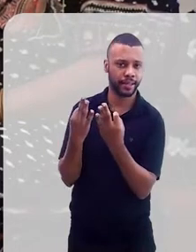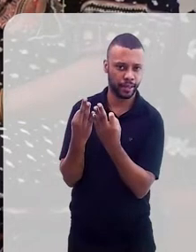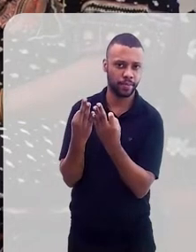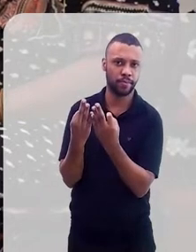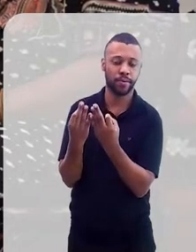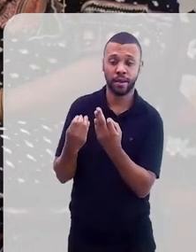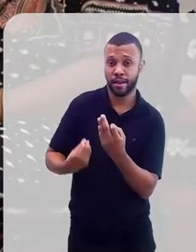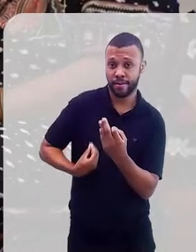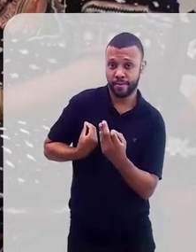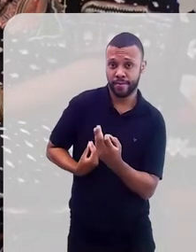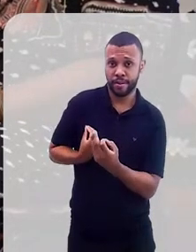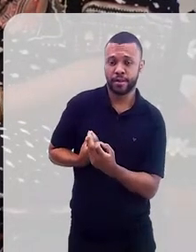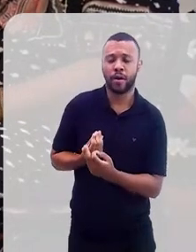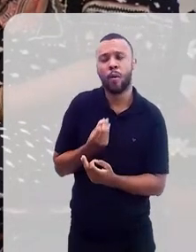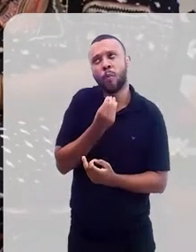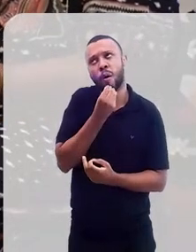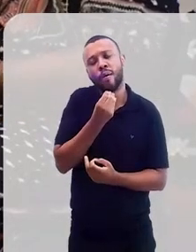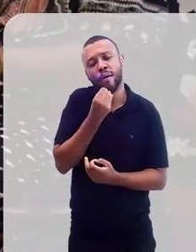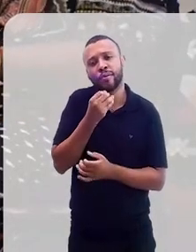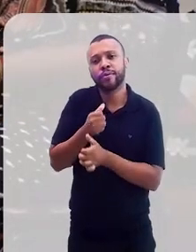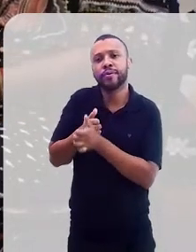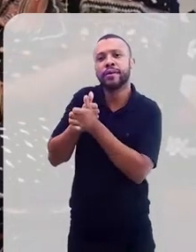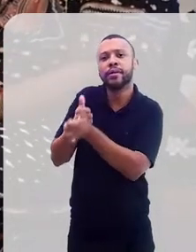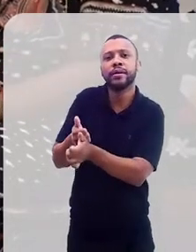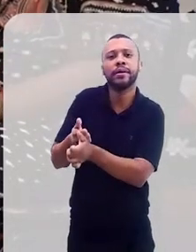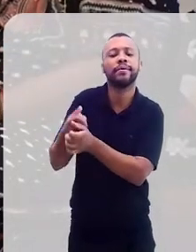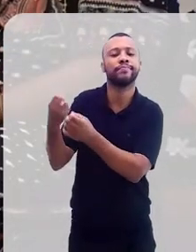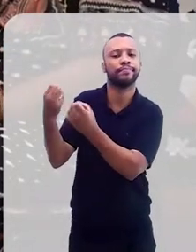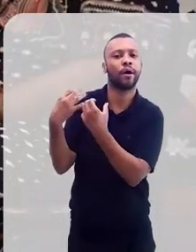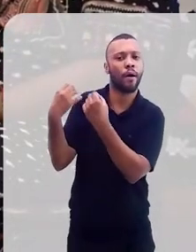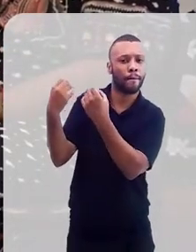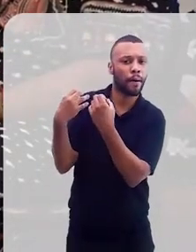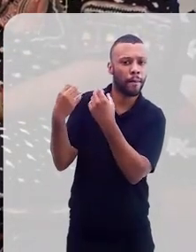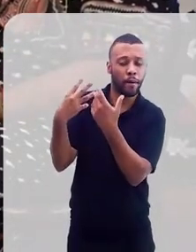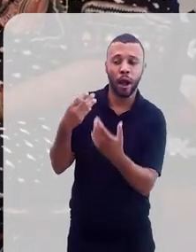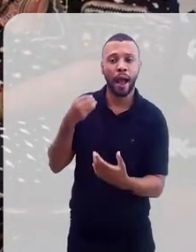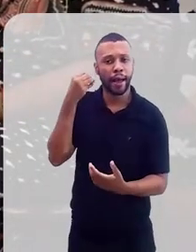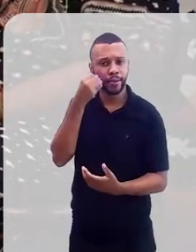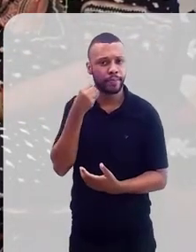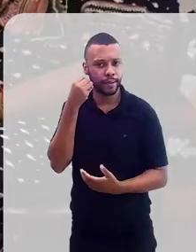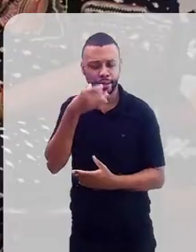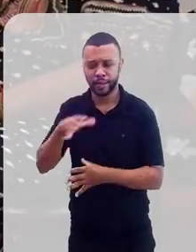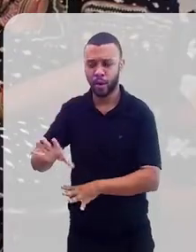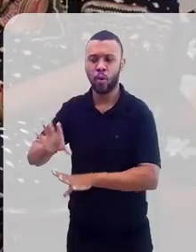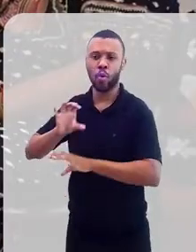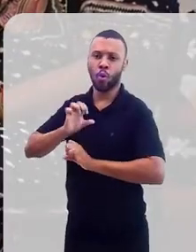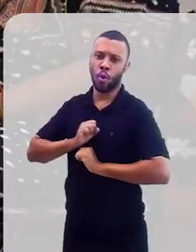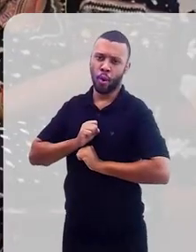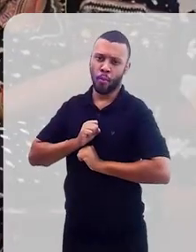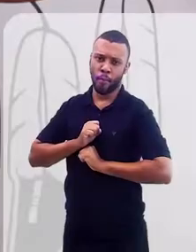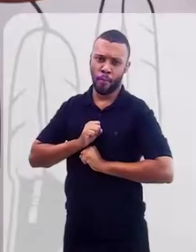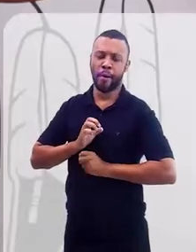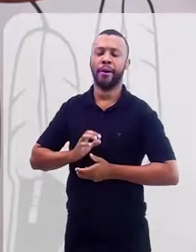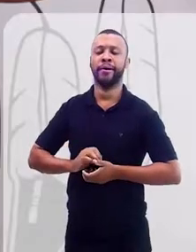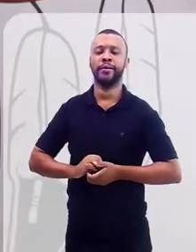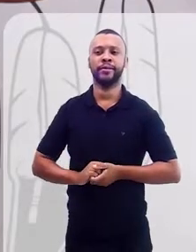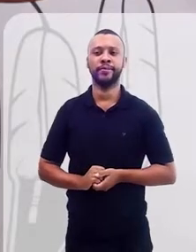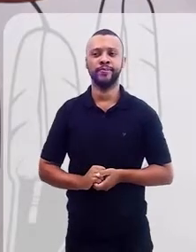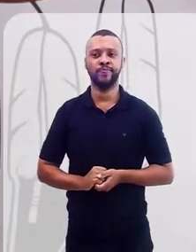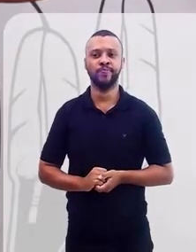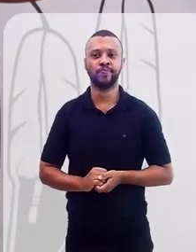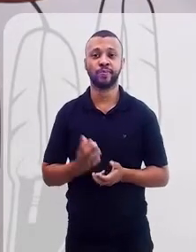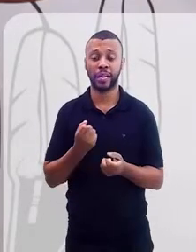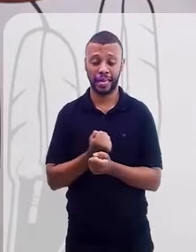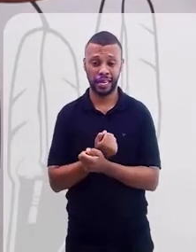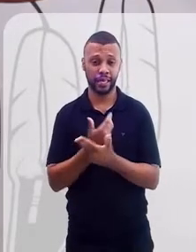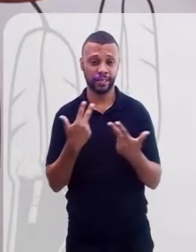numa tribo e vivesse nela, provavelmente eu seguiria o que aquela tribo ali me indicaria viver, não é isso? Certo. Nós